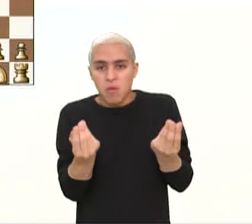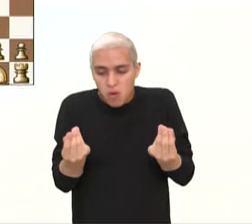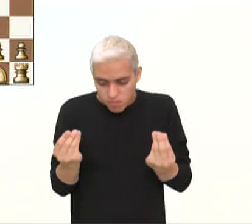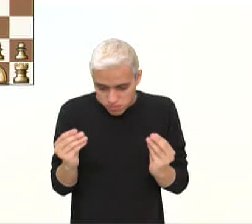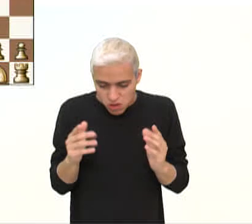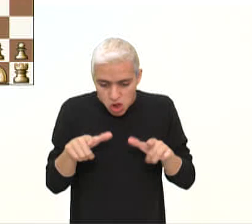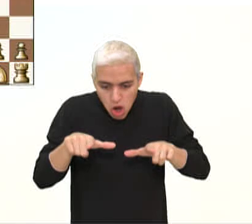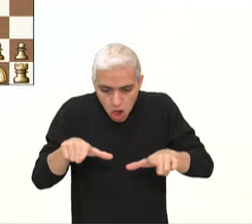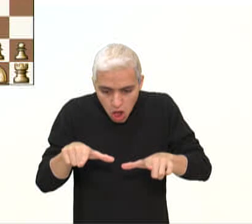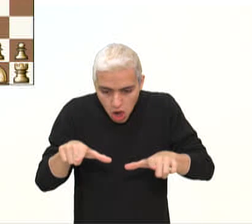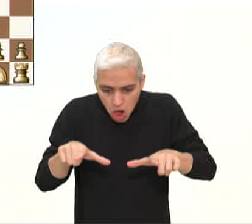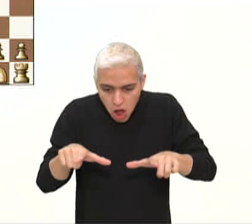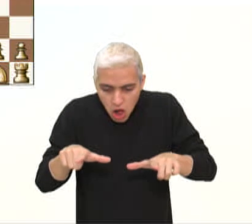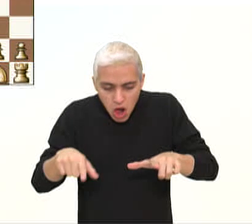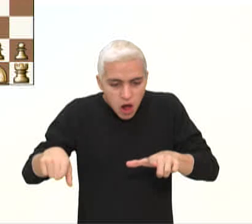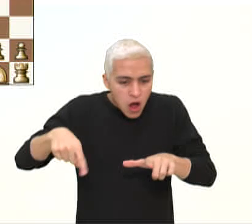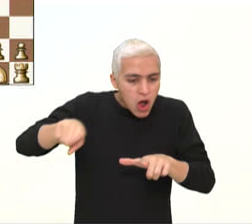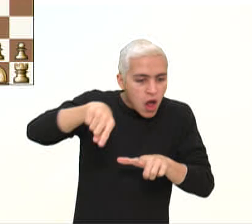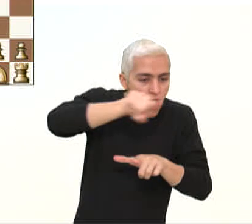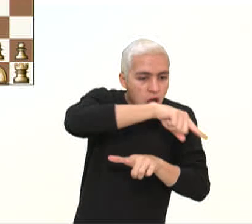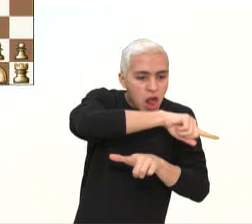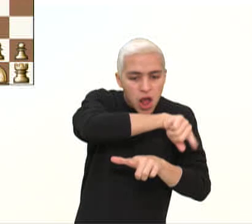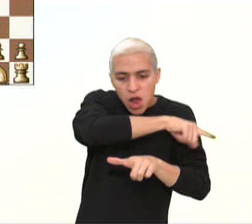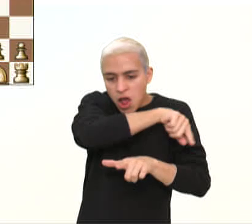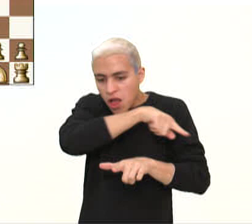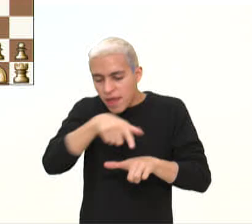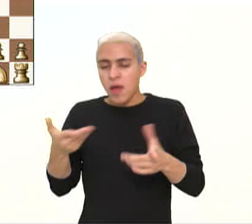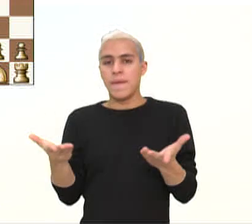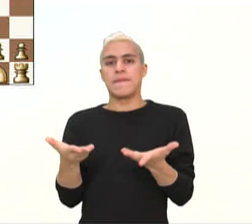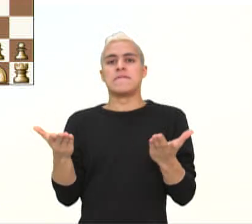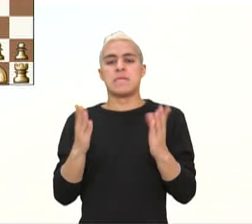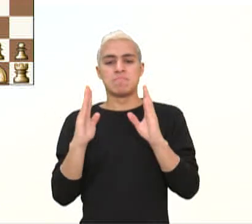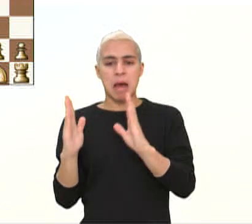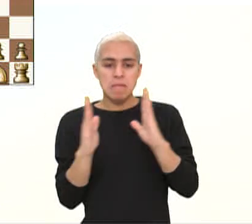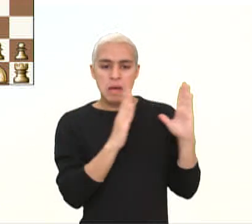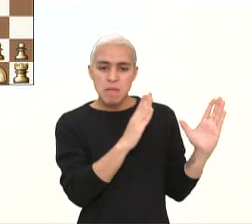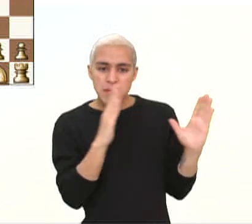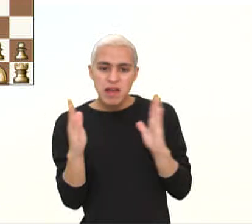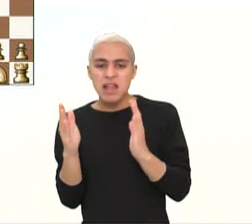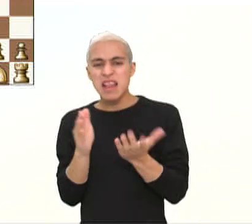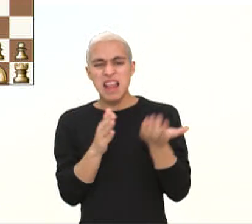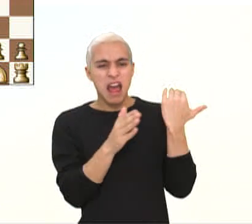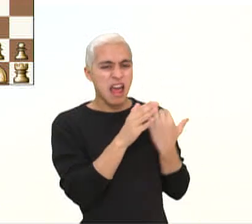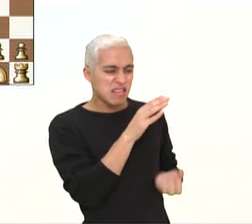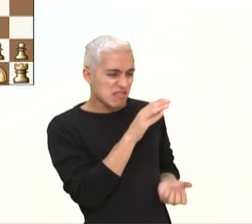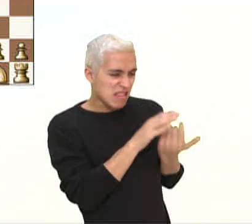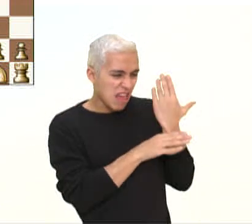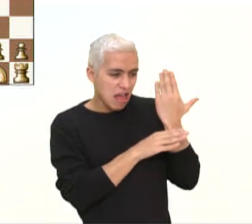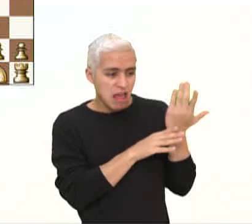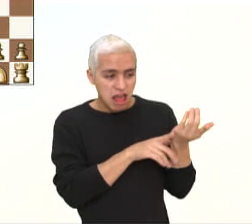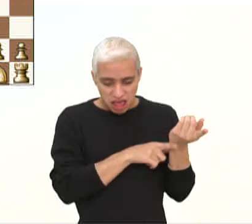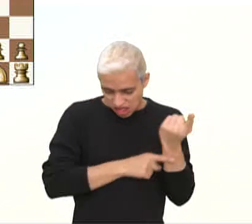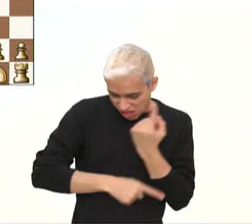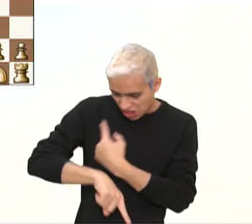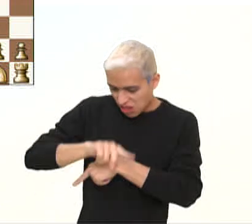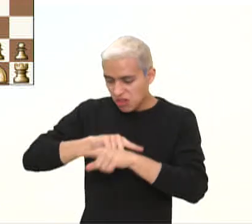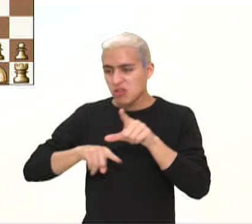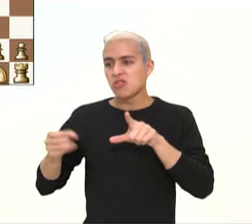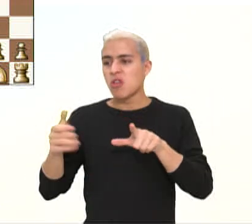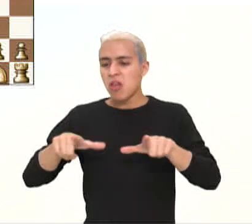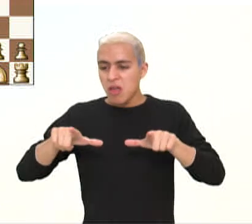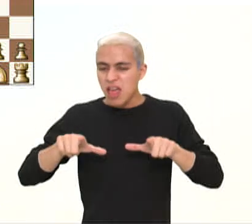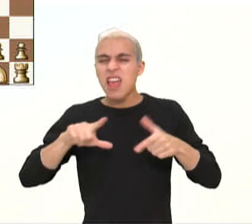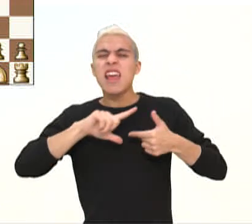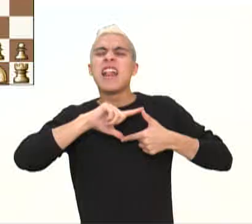clássicos, Então, os mais conhecidos, aqueles que foram inventados e a partir daqueles saíram outros jogos. Então, esses são os